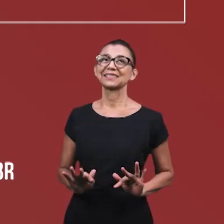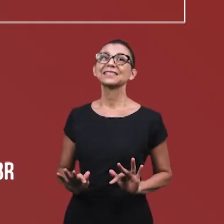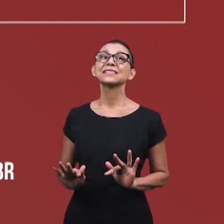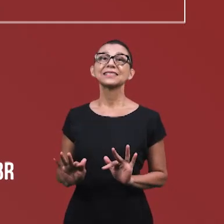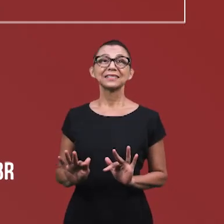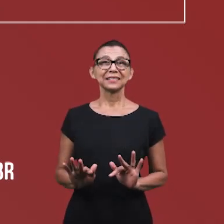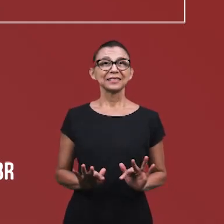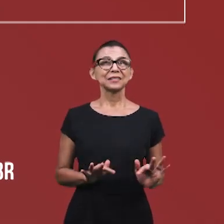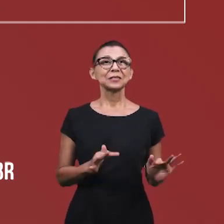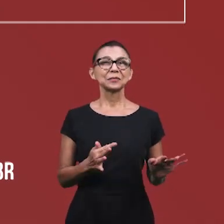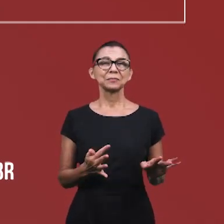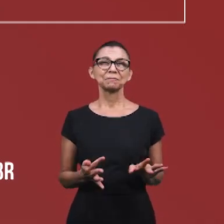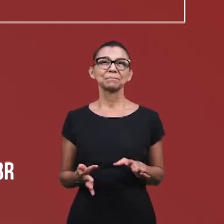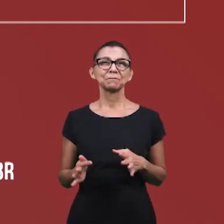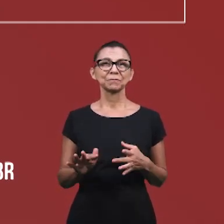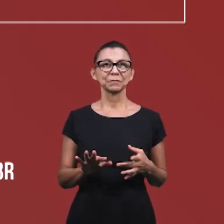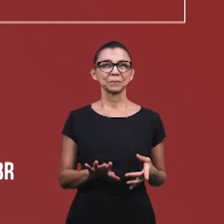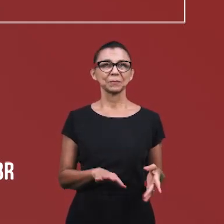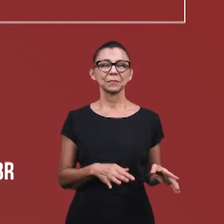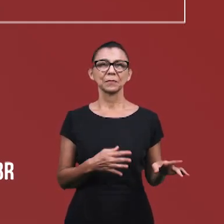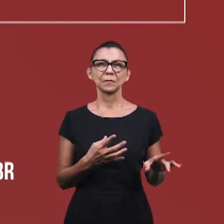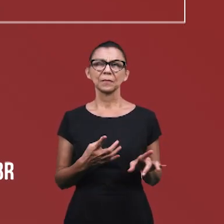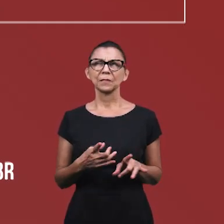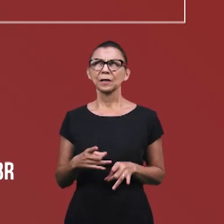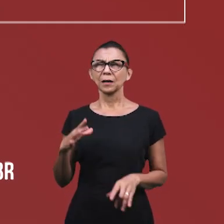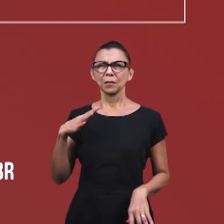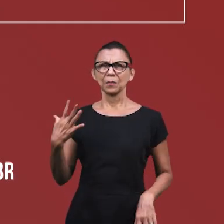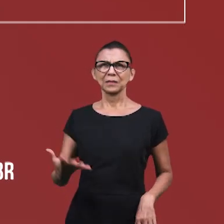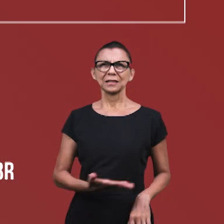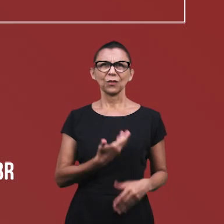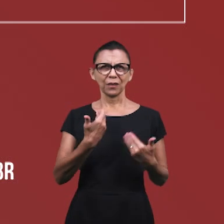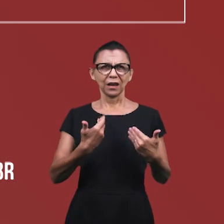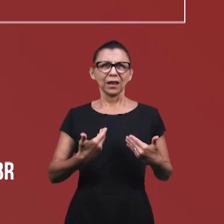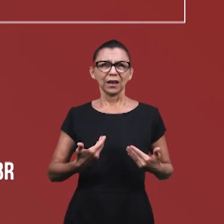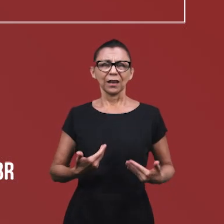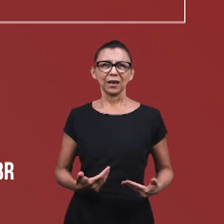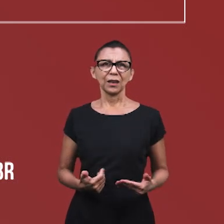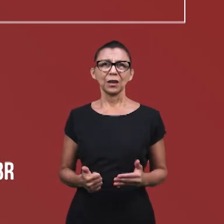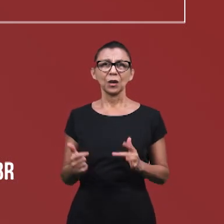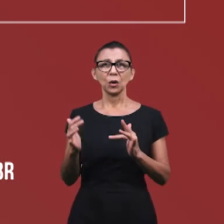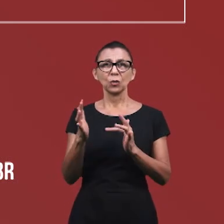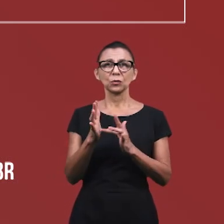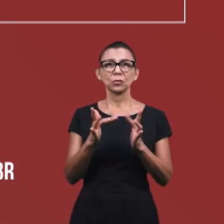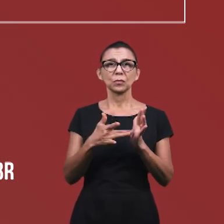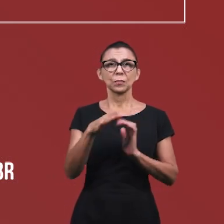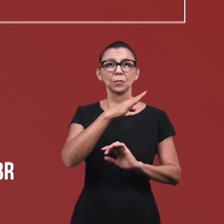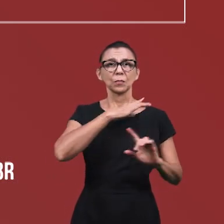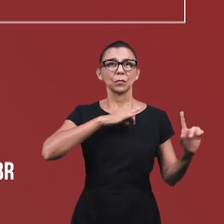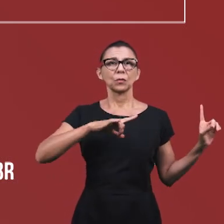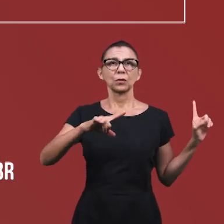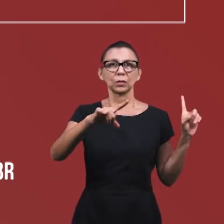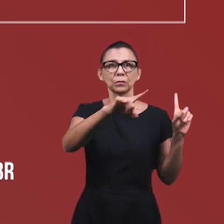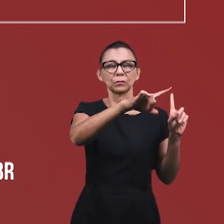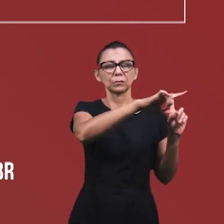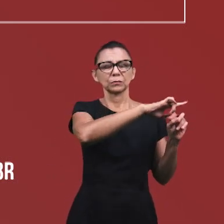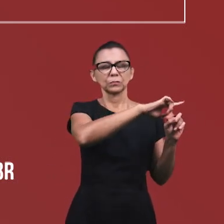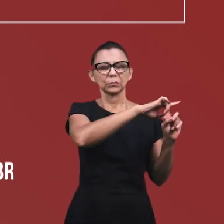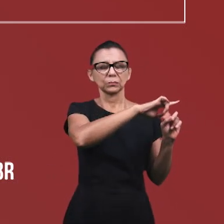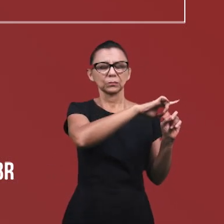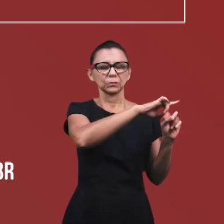feliz. Pra me encontrar, perdeu sua vida,